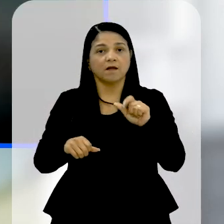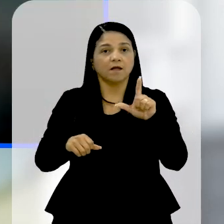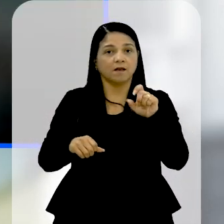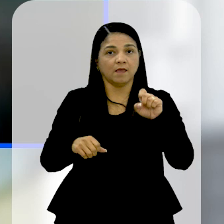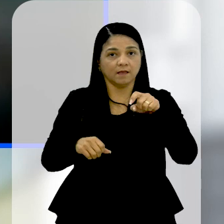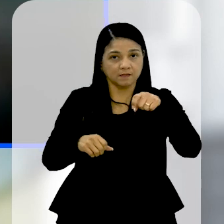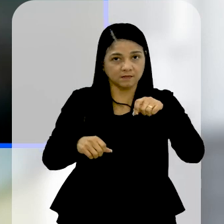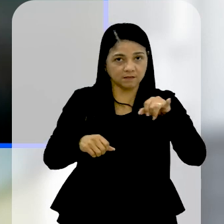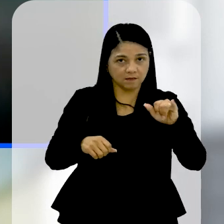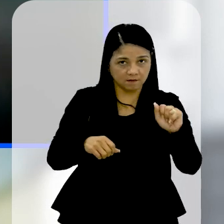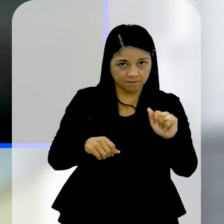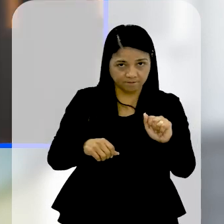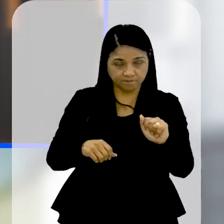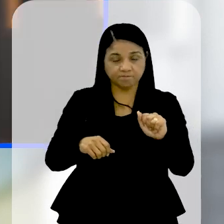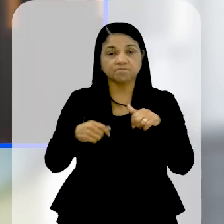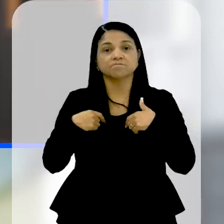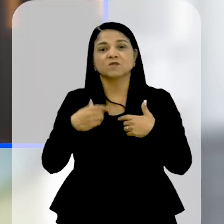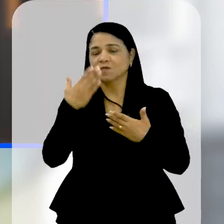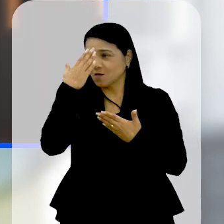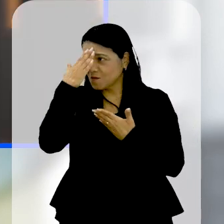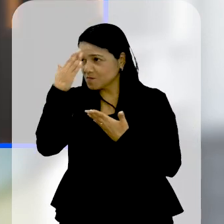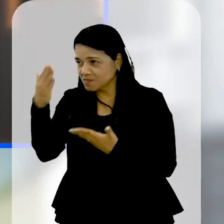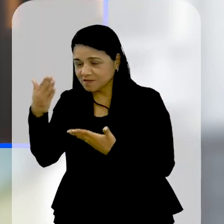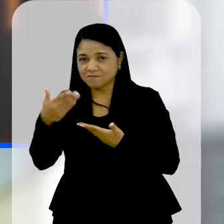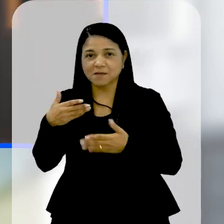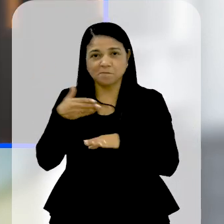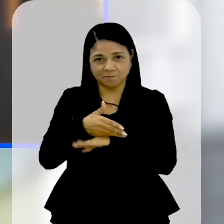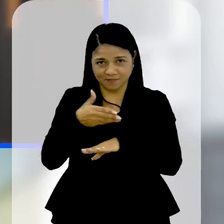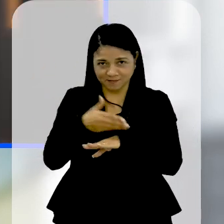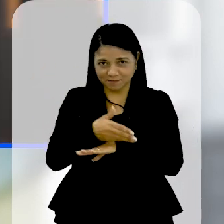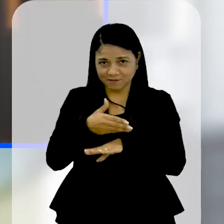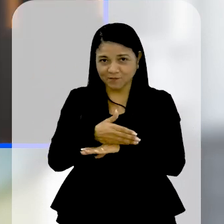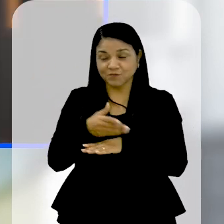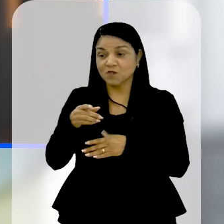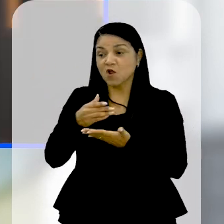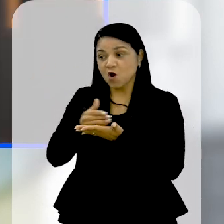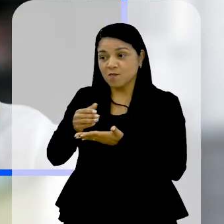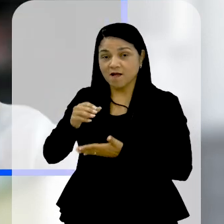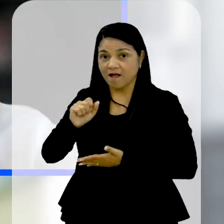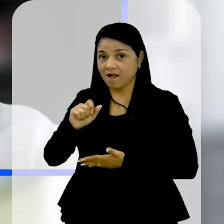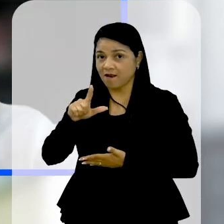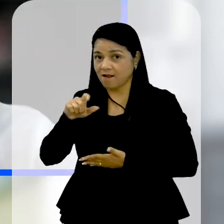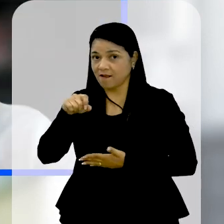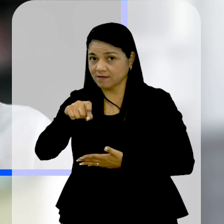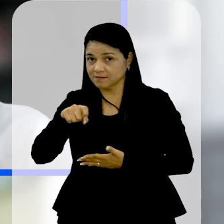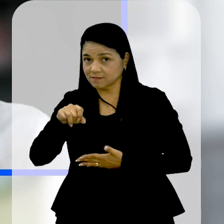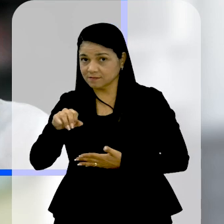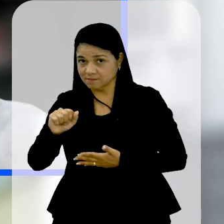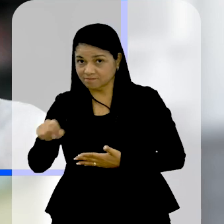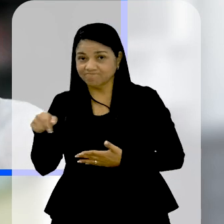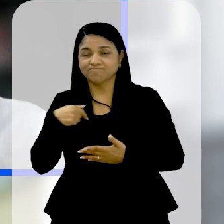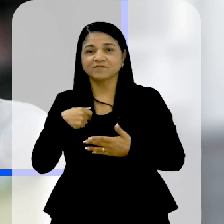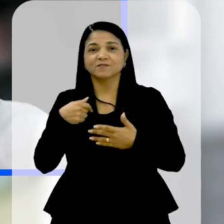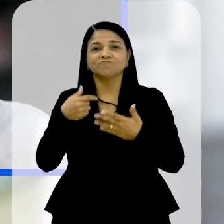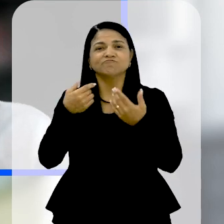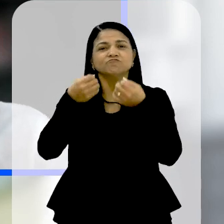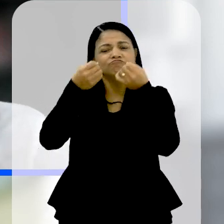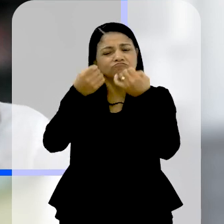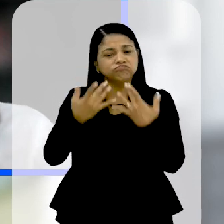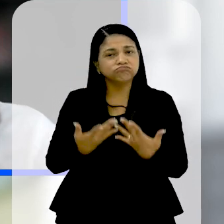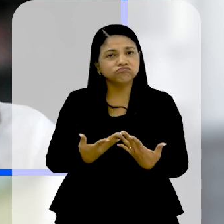Carvalho. Muito obrigada pela participação de vocês. Vou começar com a Alexia, justamente para a gente